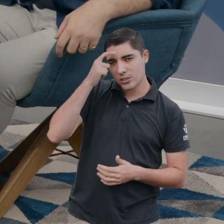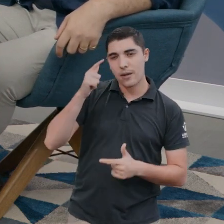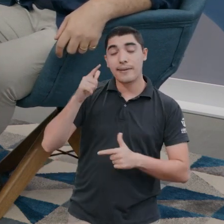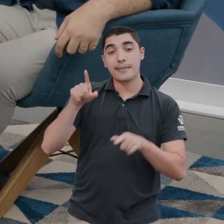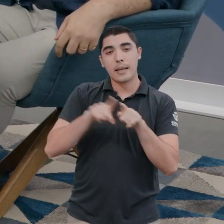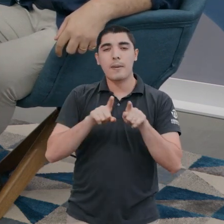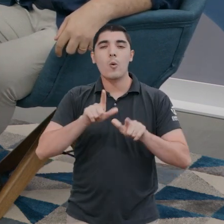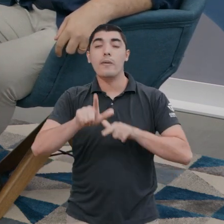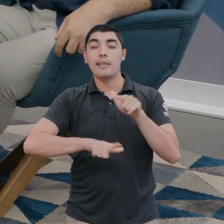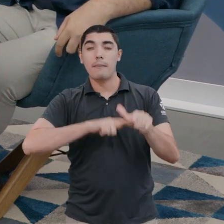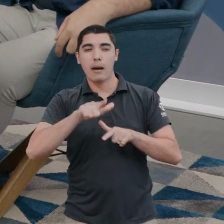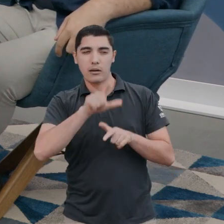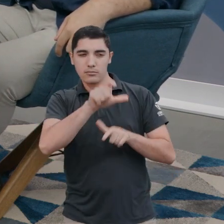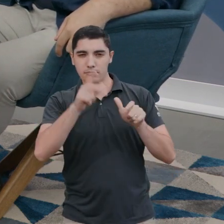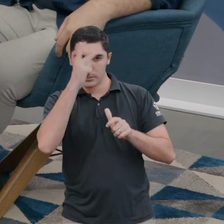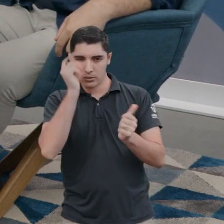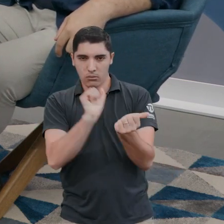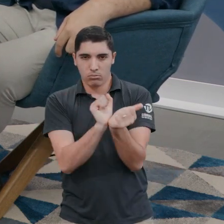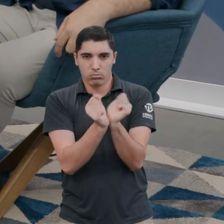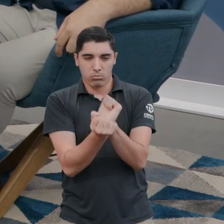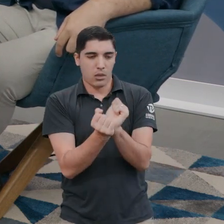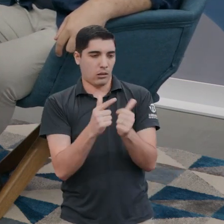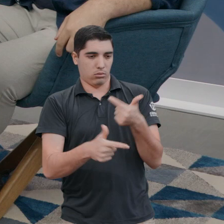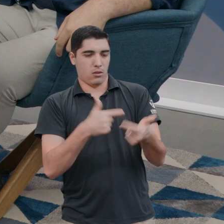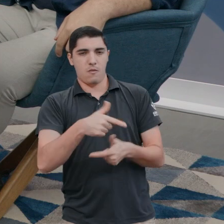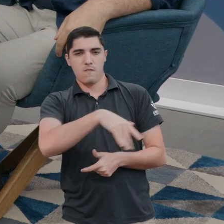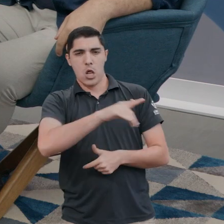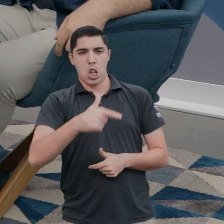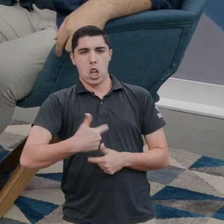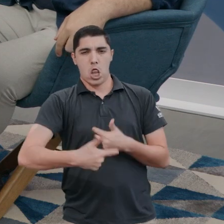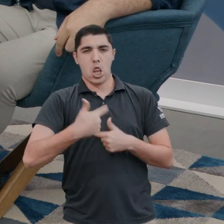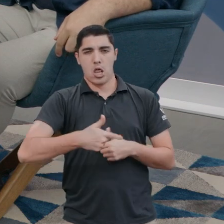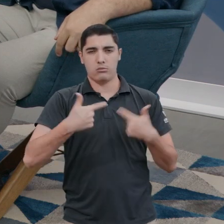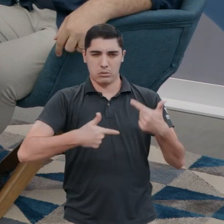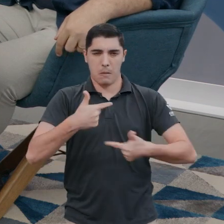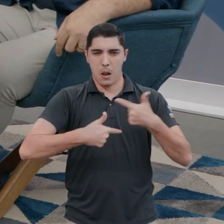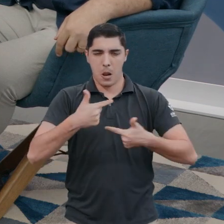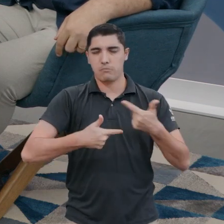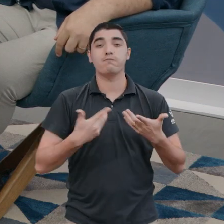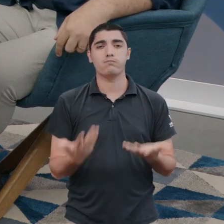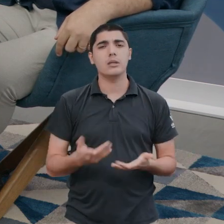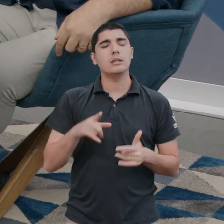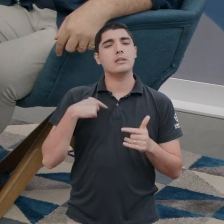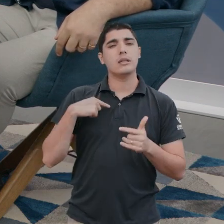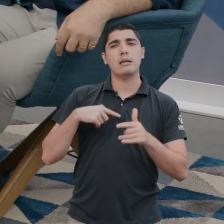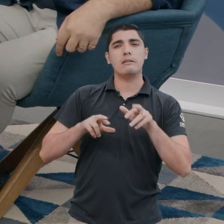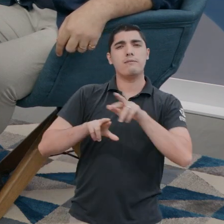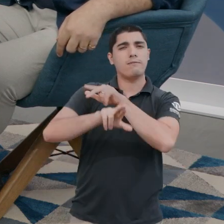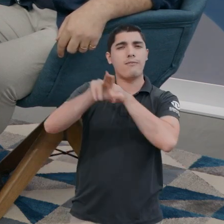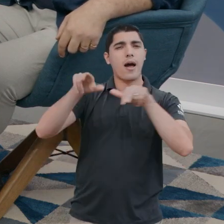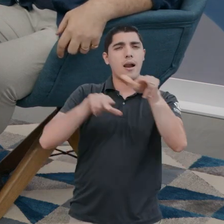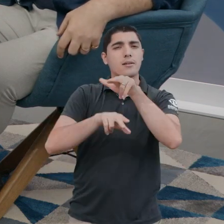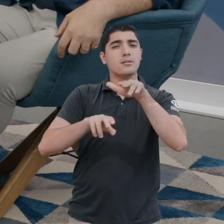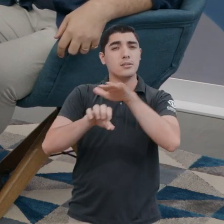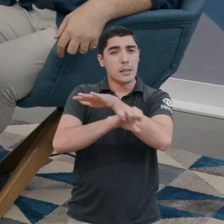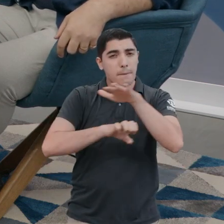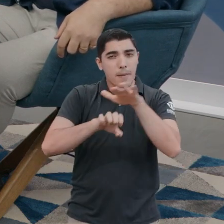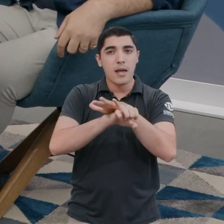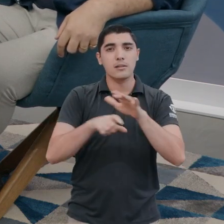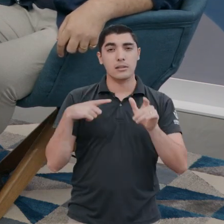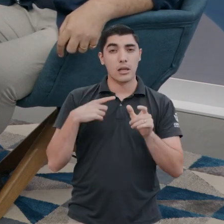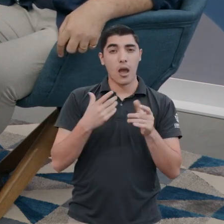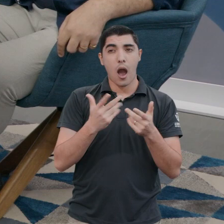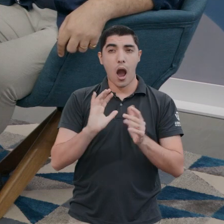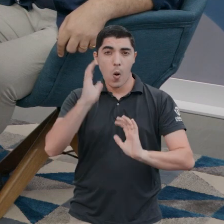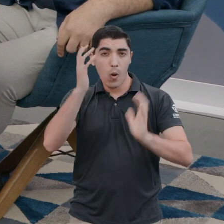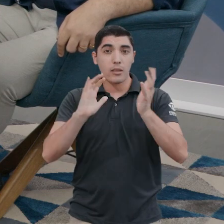trabalho escravo. Quem faz minhas roupas, né, as hashtags e Fashion Revolution também vai bem por aí, né? Para a gente ficar mais